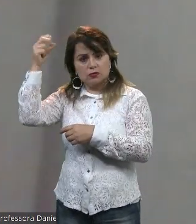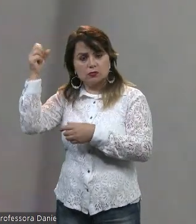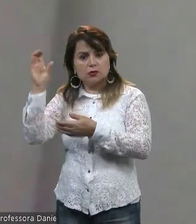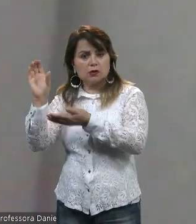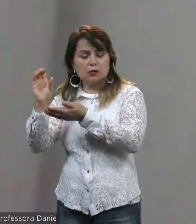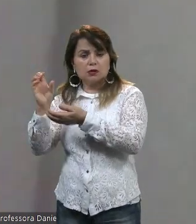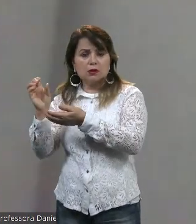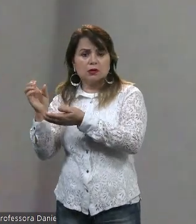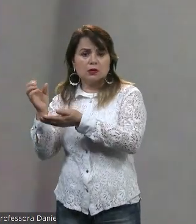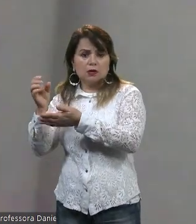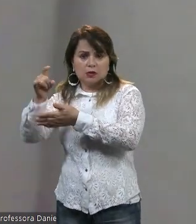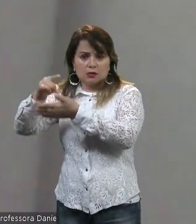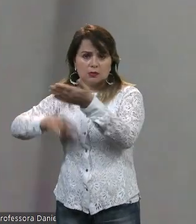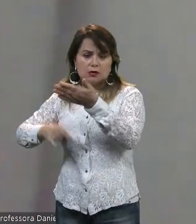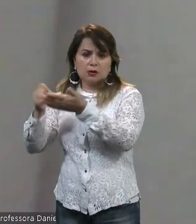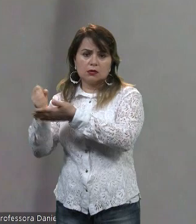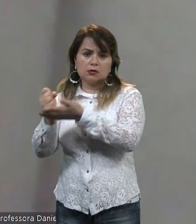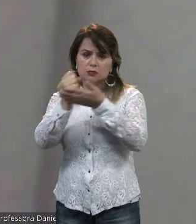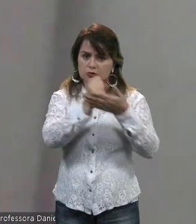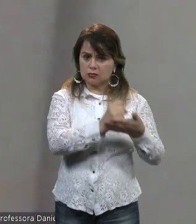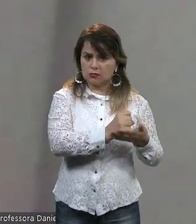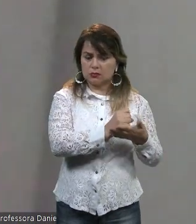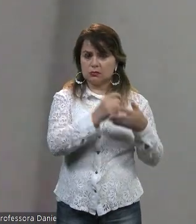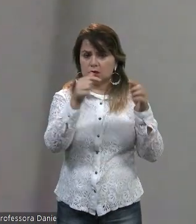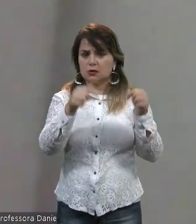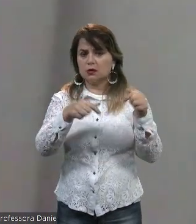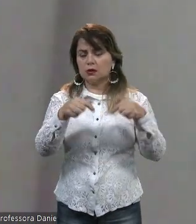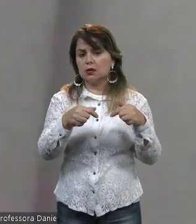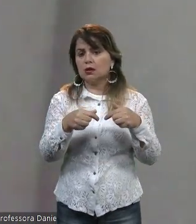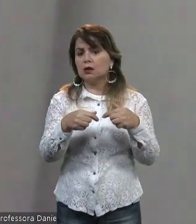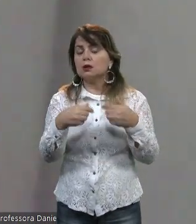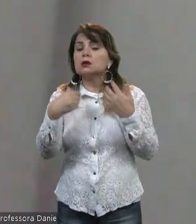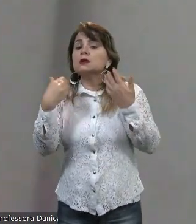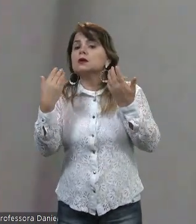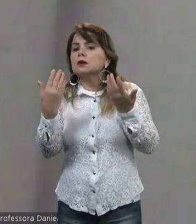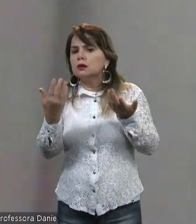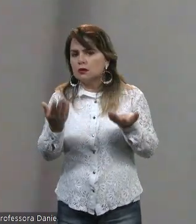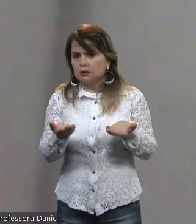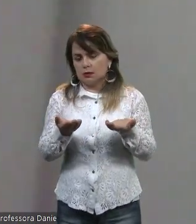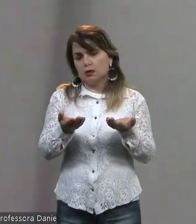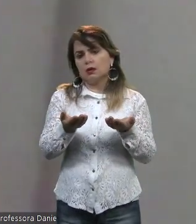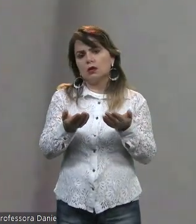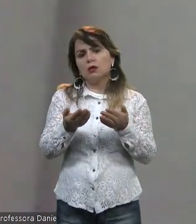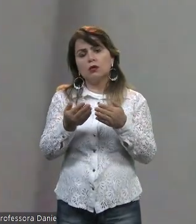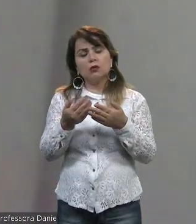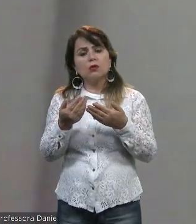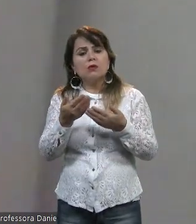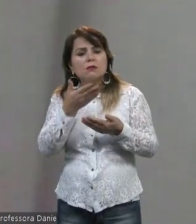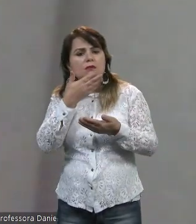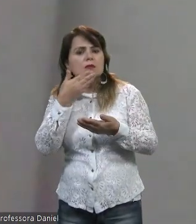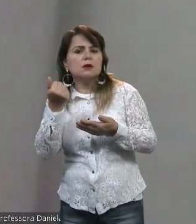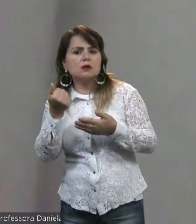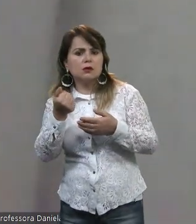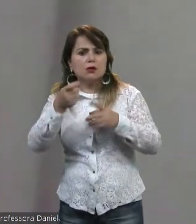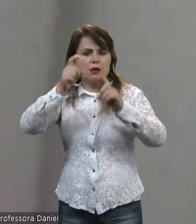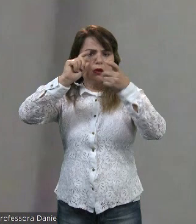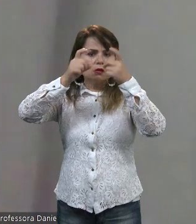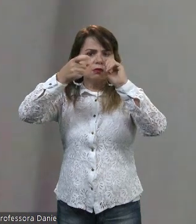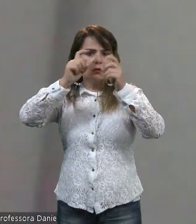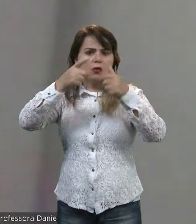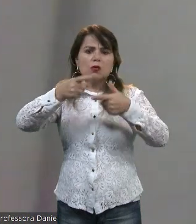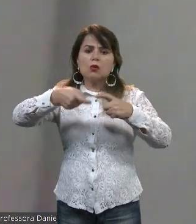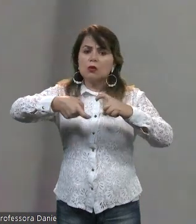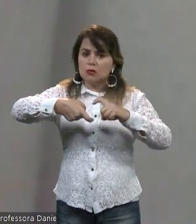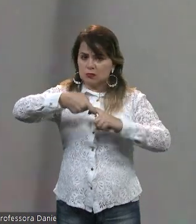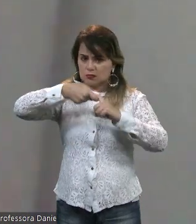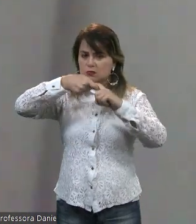possibilidade de nós suspendermos a sessão e for dado esse parecer e serviço esse parecer juntamente com o nosso